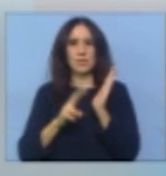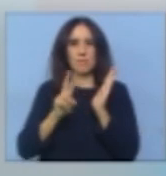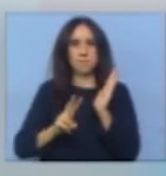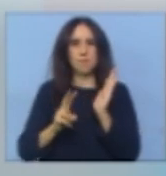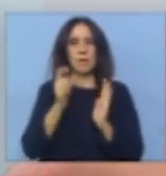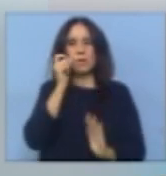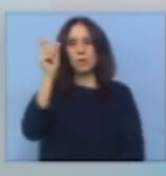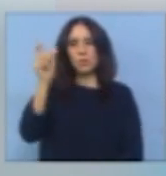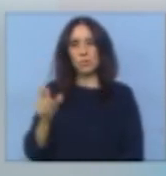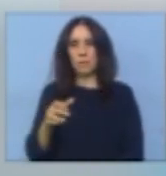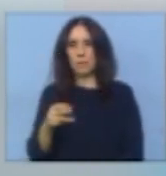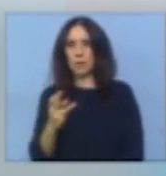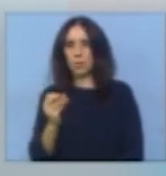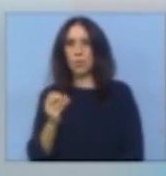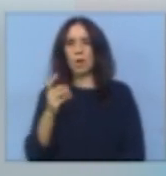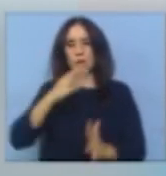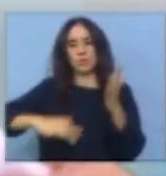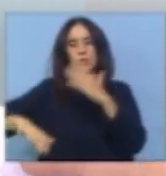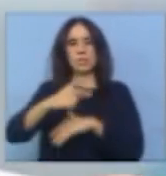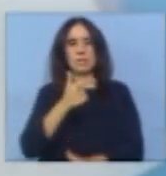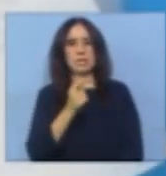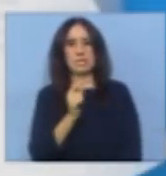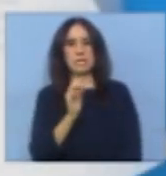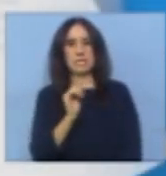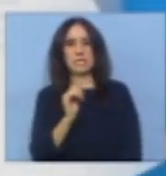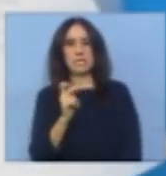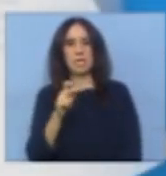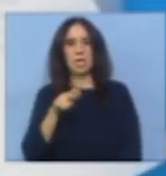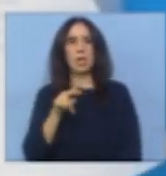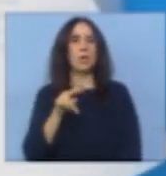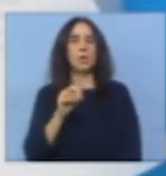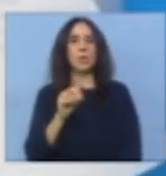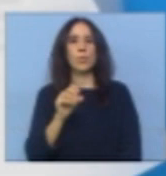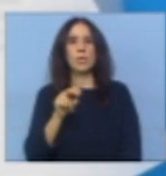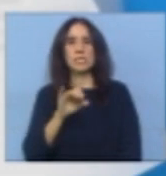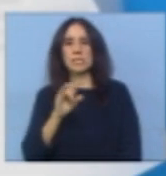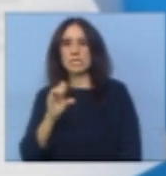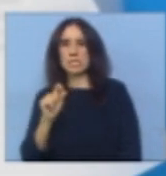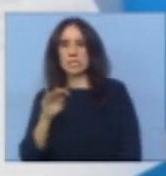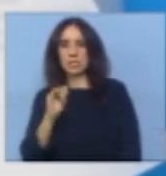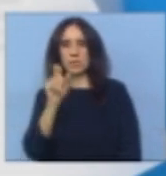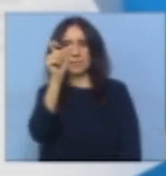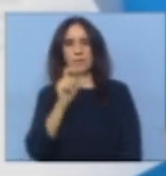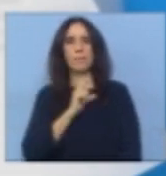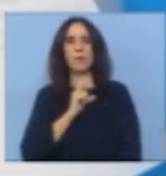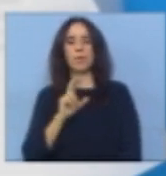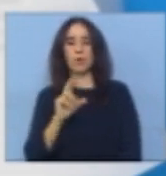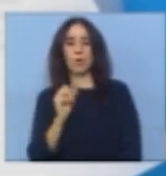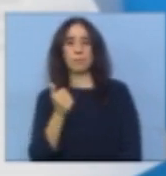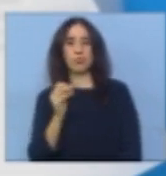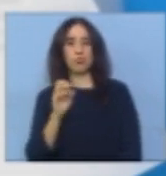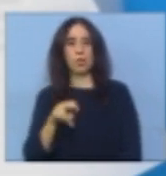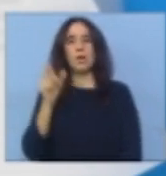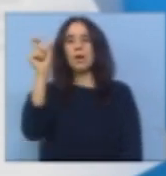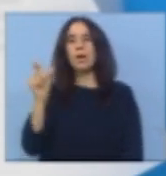Paulo aos Tessalonicenses. Padre Robson, esta é uma comunidade muito querida por Paulo